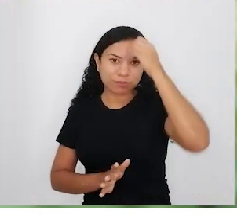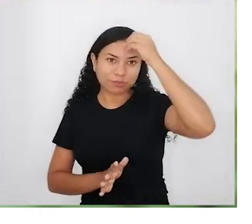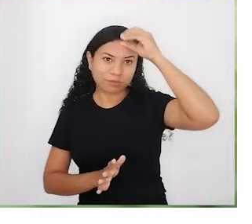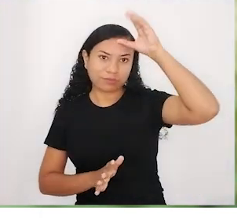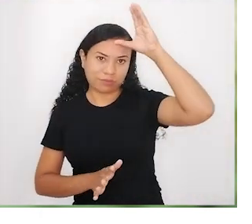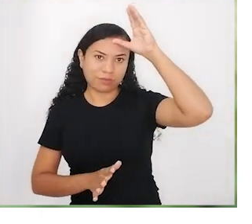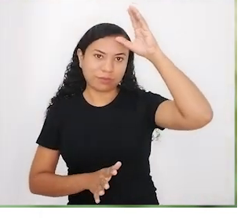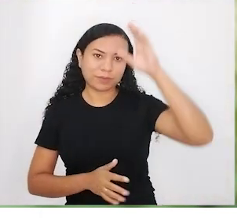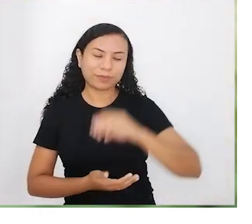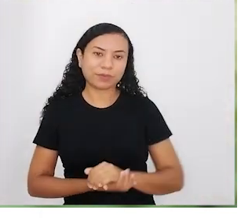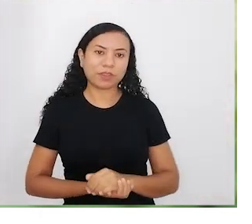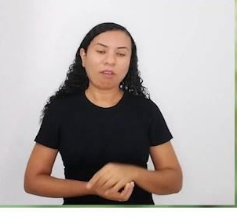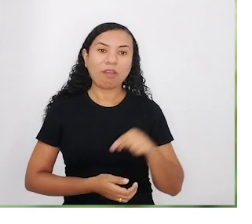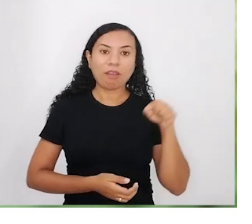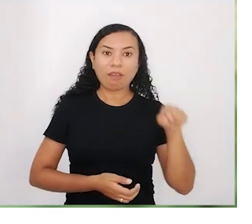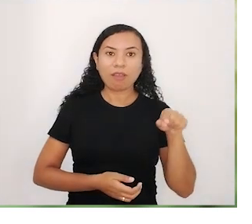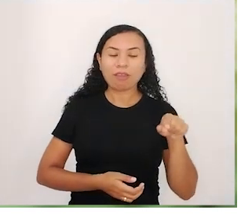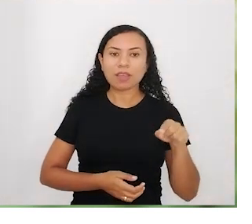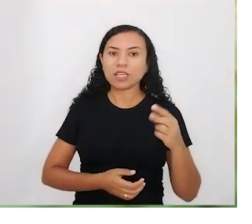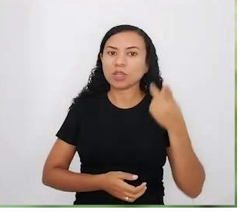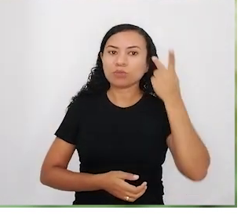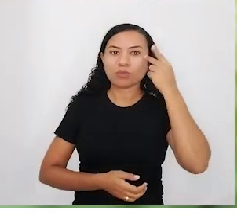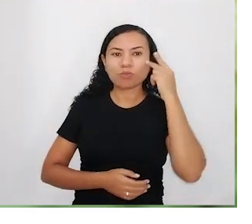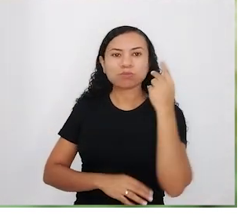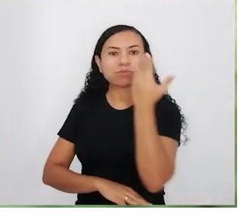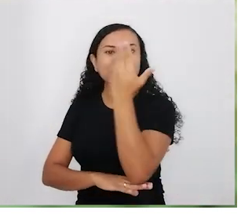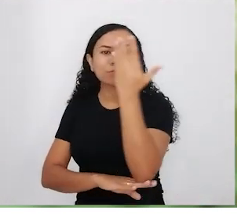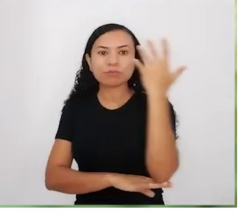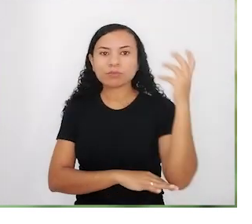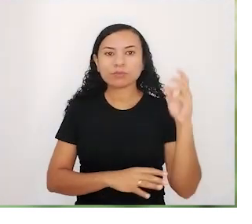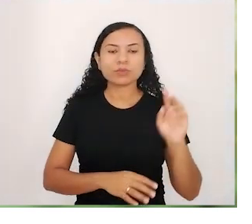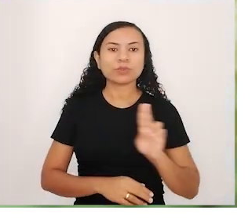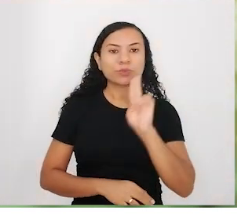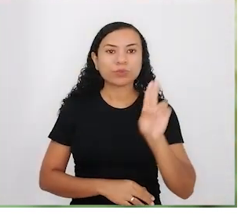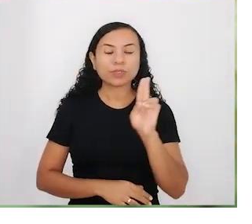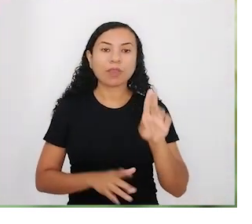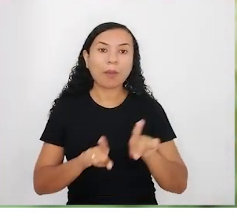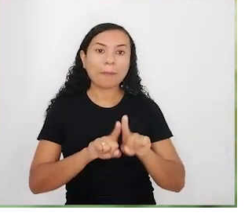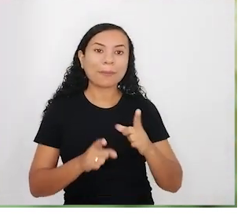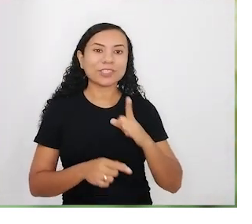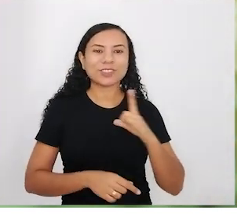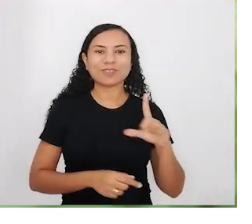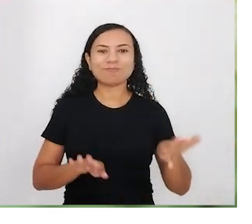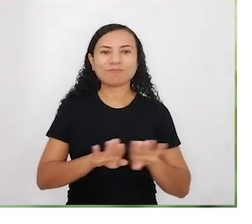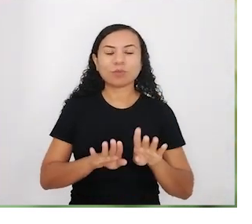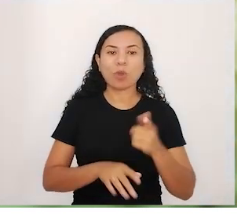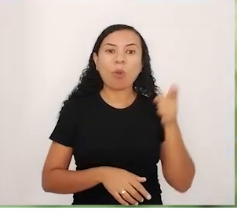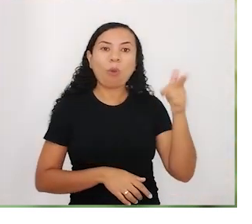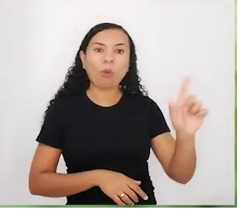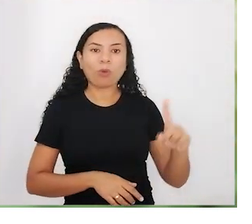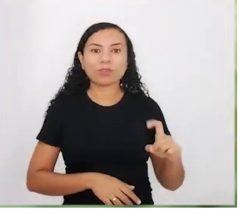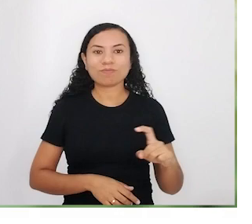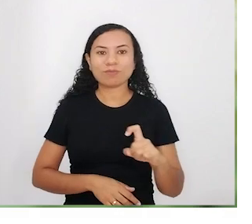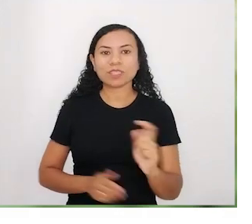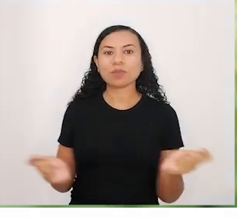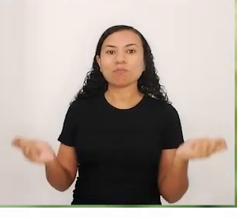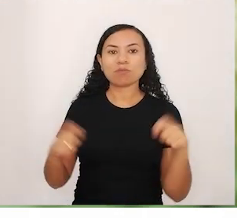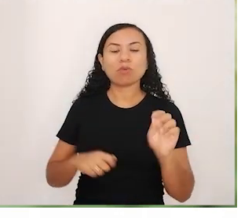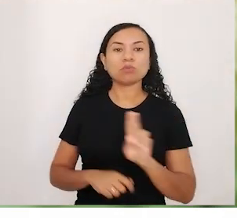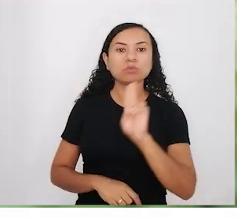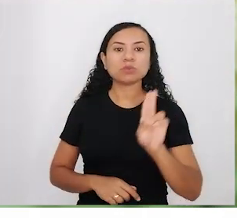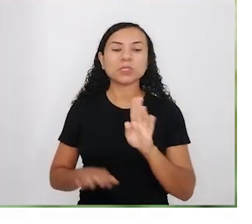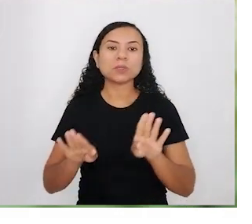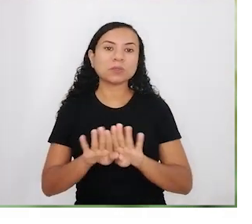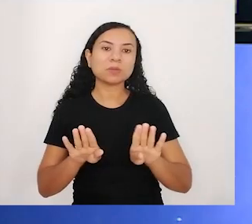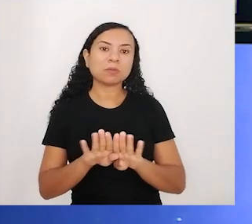totalmente de forma biológica. Nós temos também outras áreas afetadas que algumas bactérias podem ser utilizadas nesse